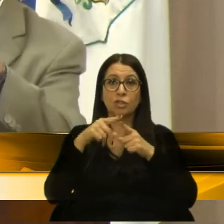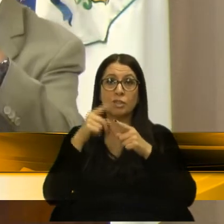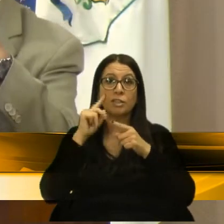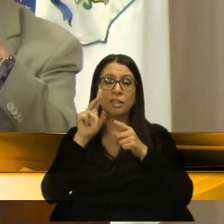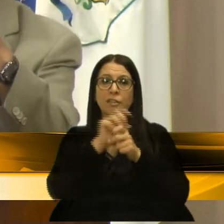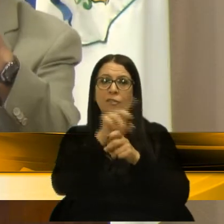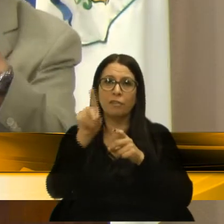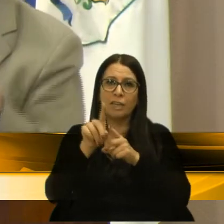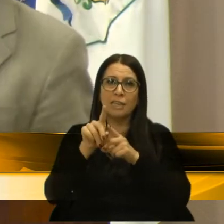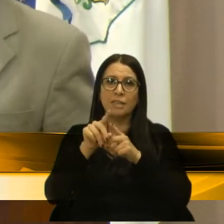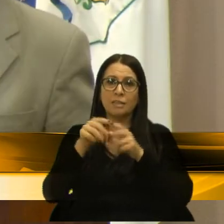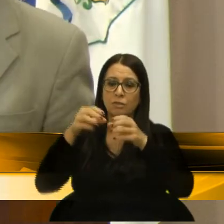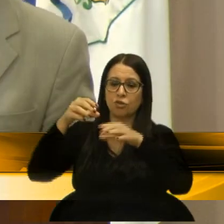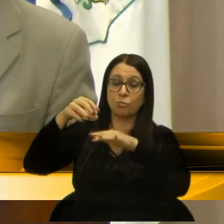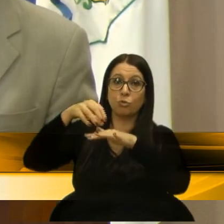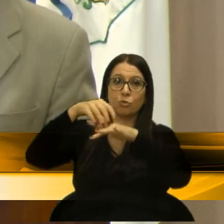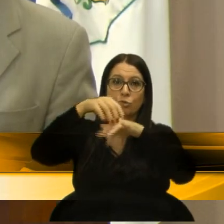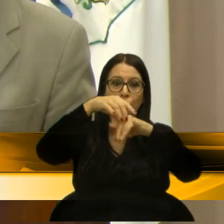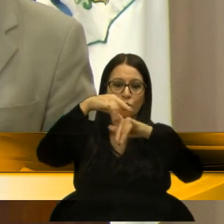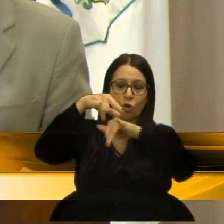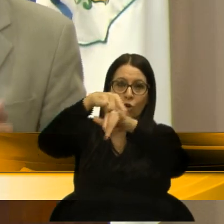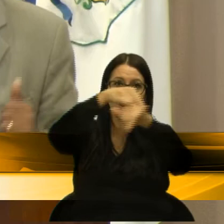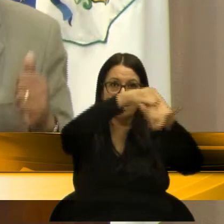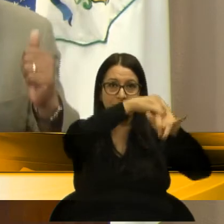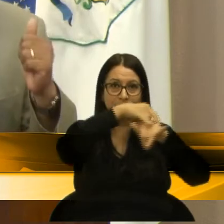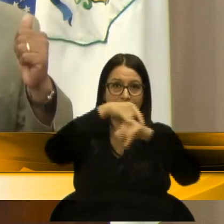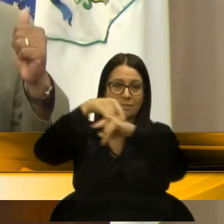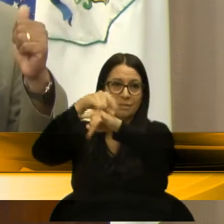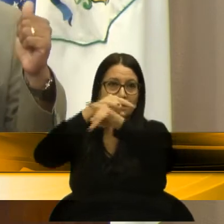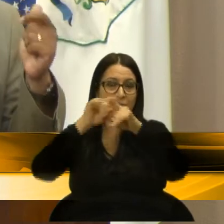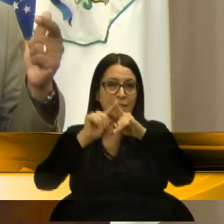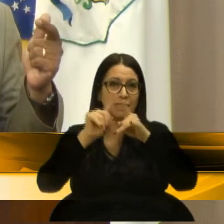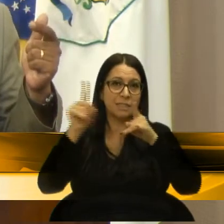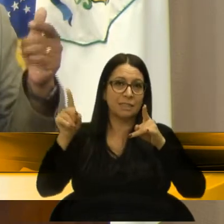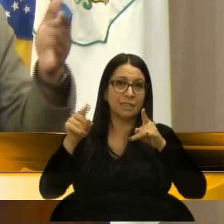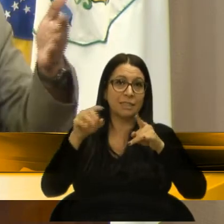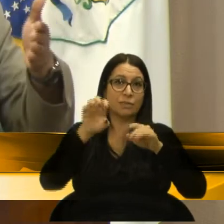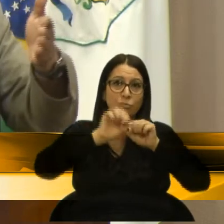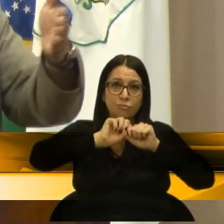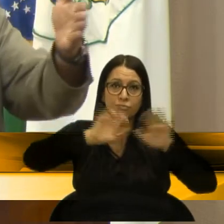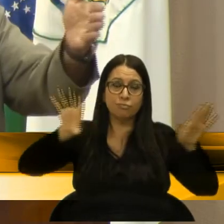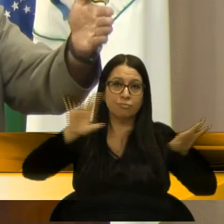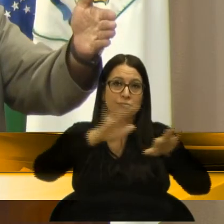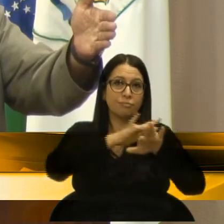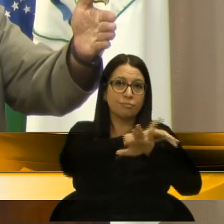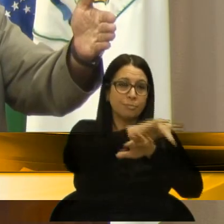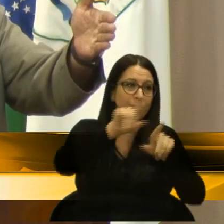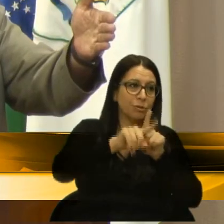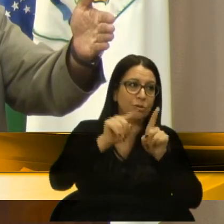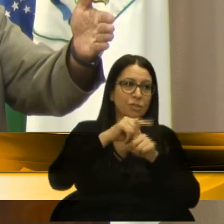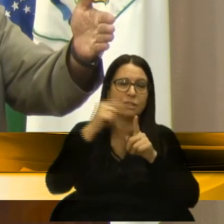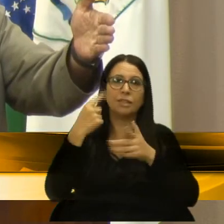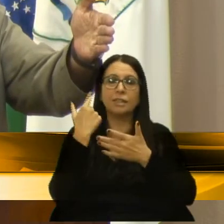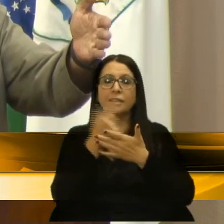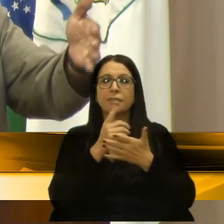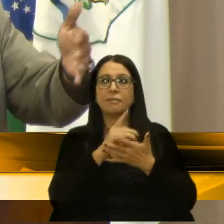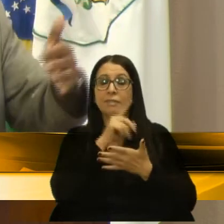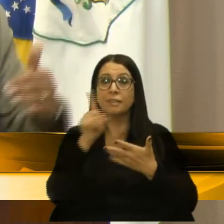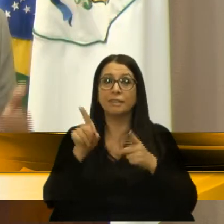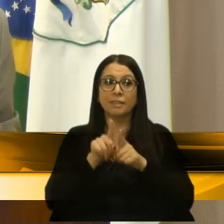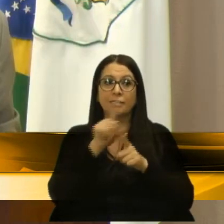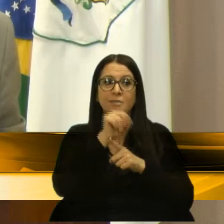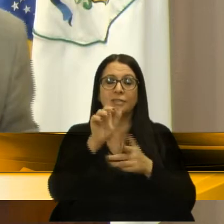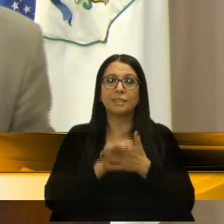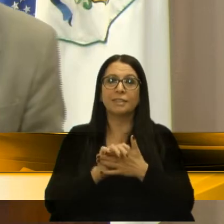através dos drones, as guerras, através das epidemias nós estamos vendo aí o coronavírus, e